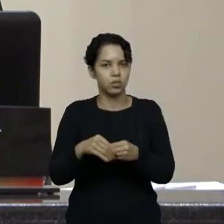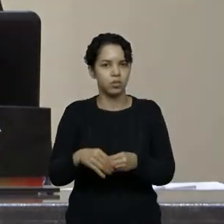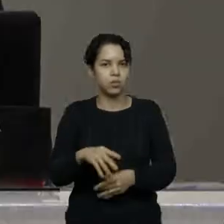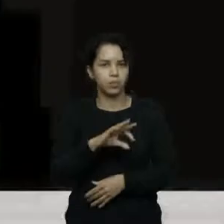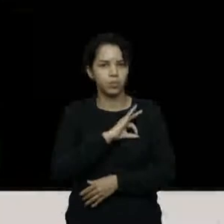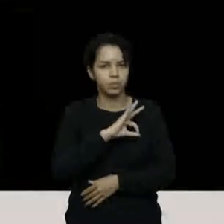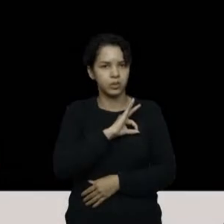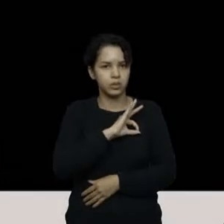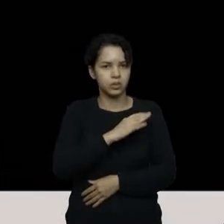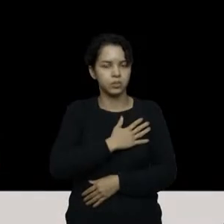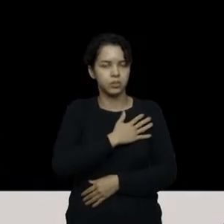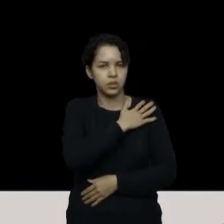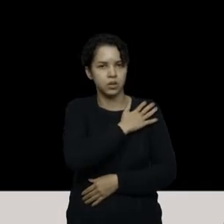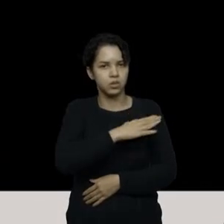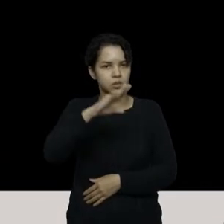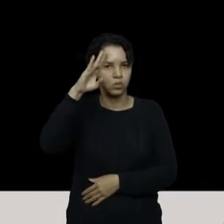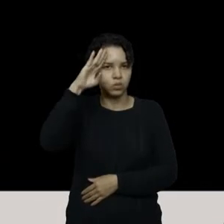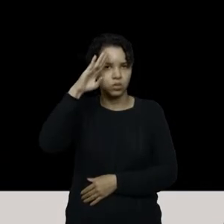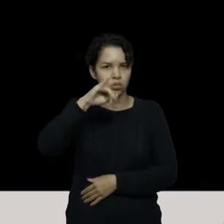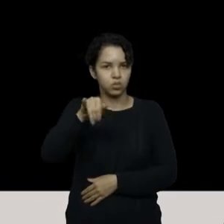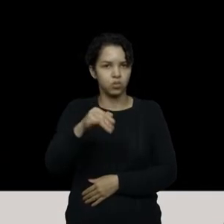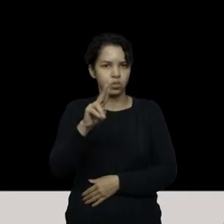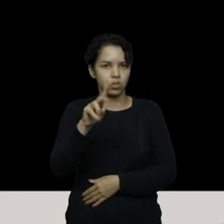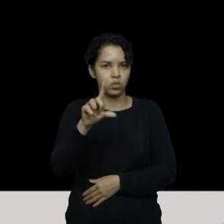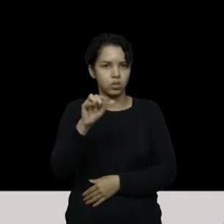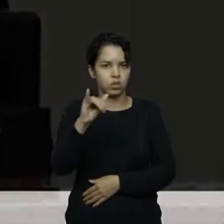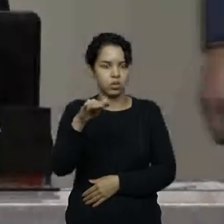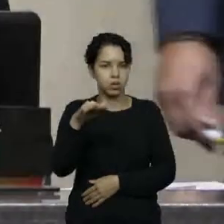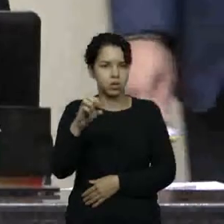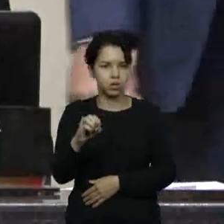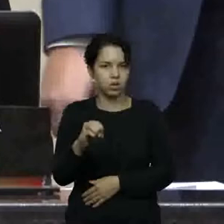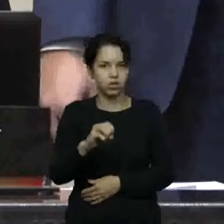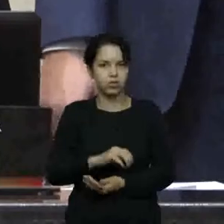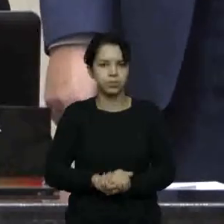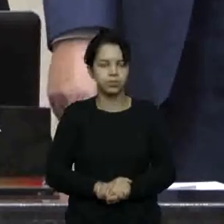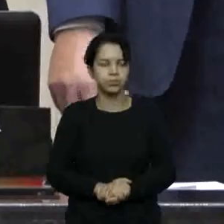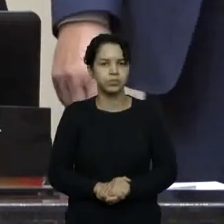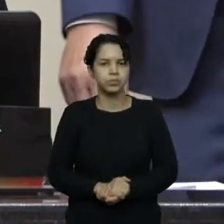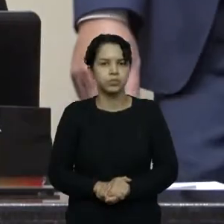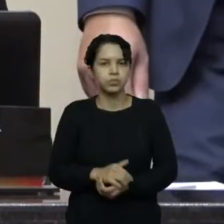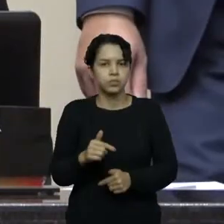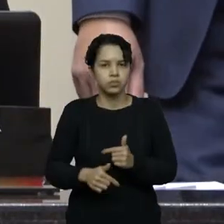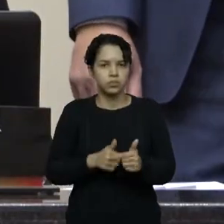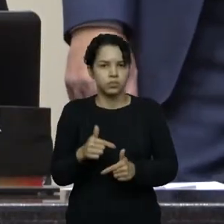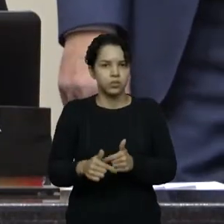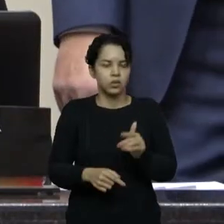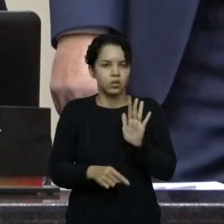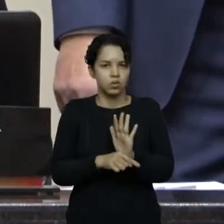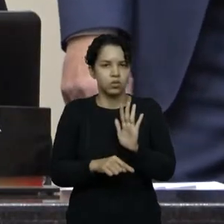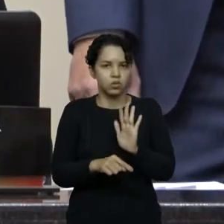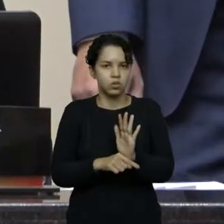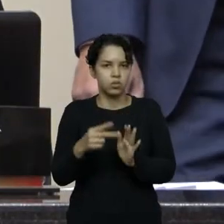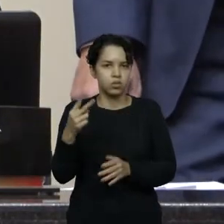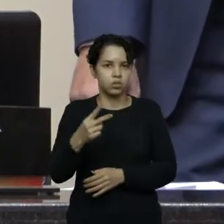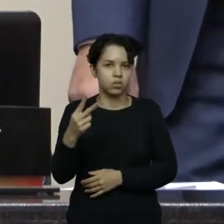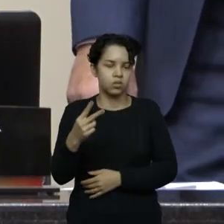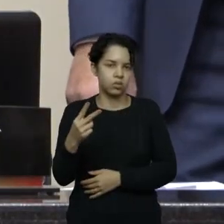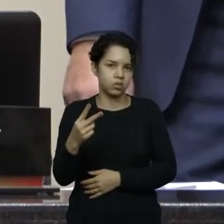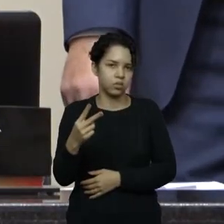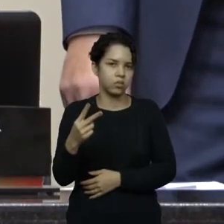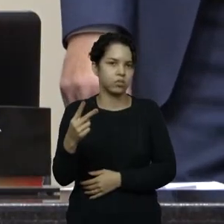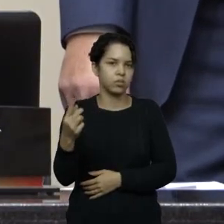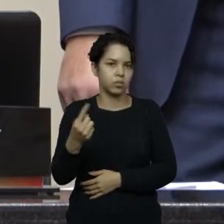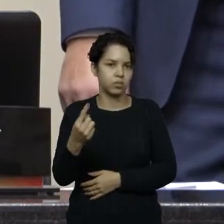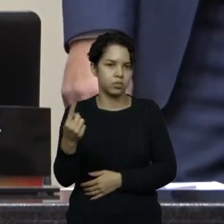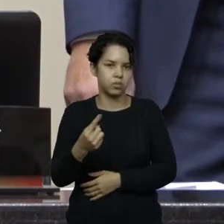polícia militar soldado Juliano danir pela pelos serviços prestados ao 21º Batalhão da